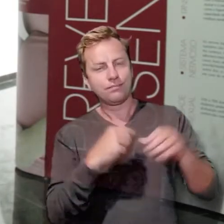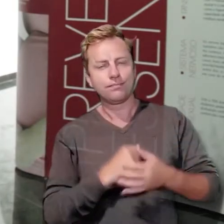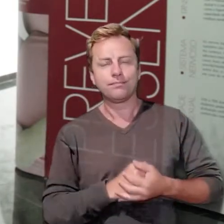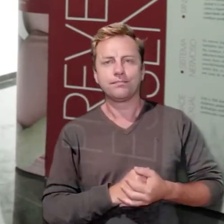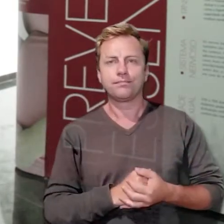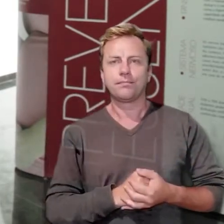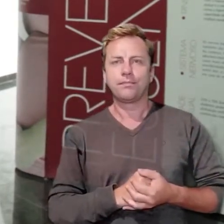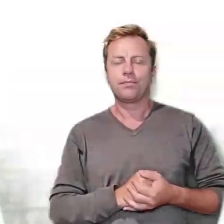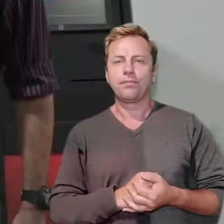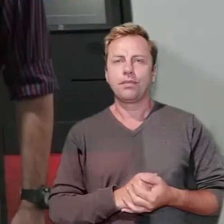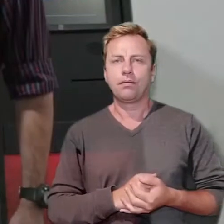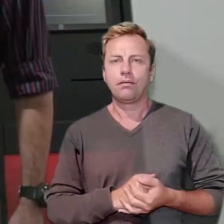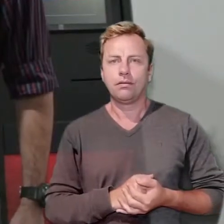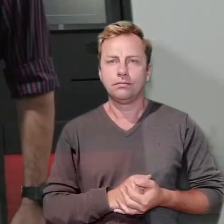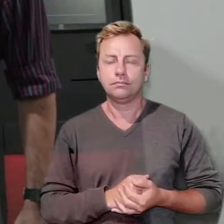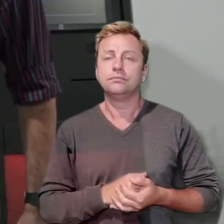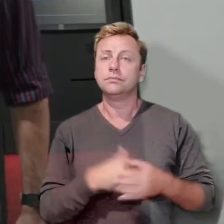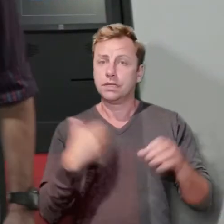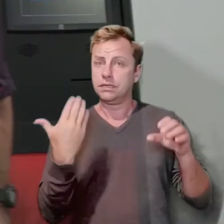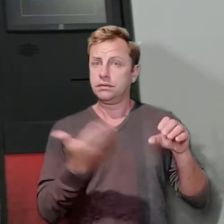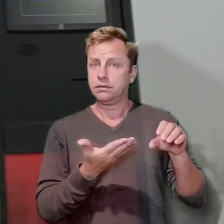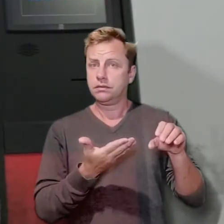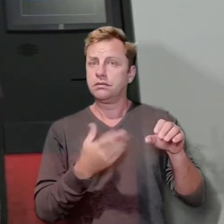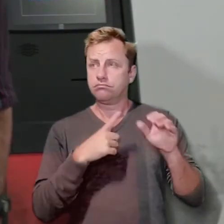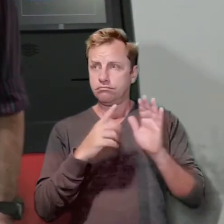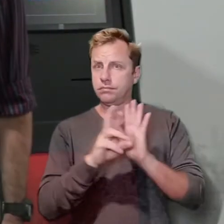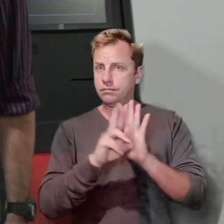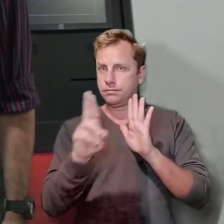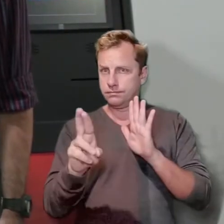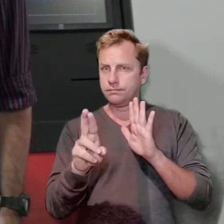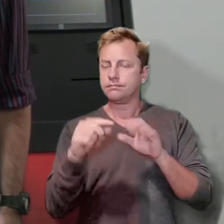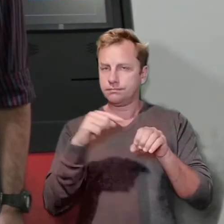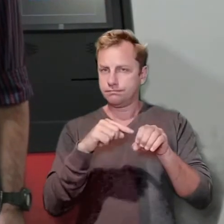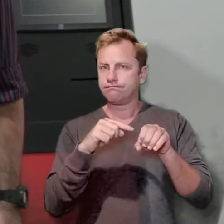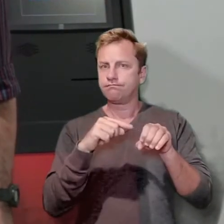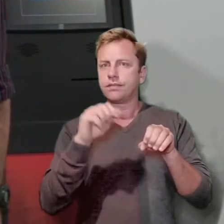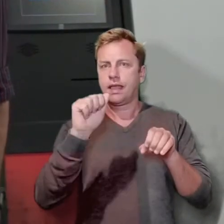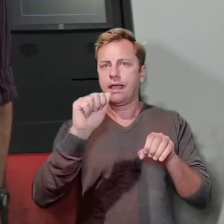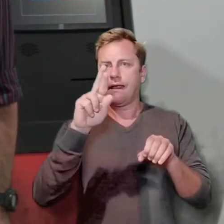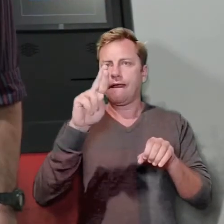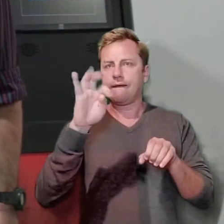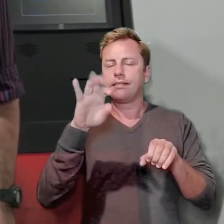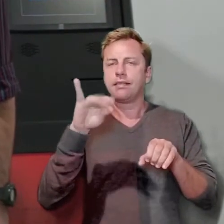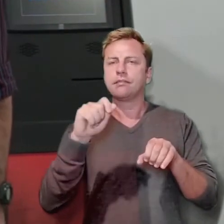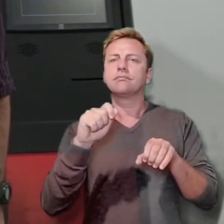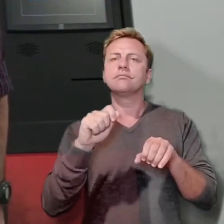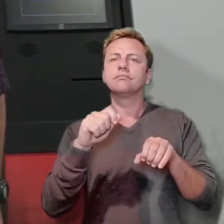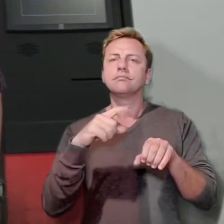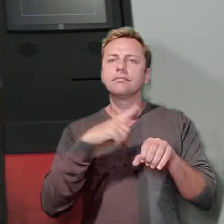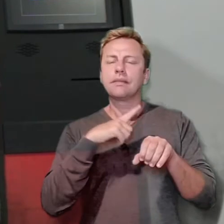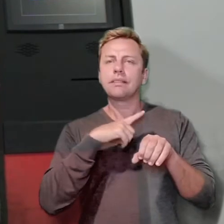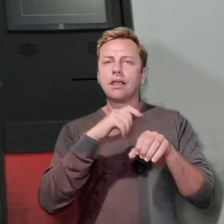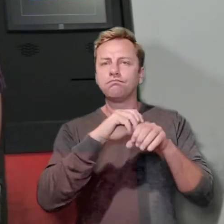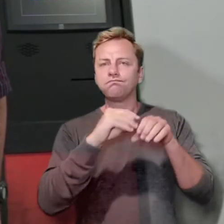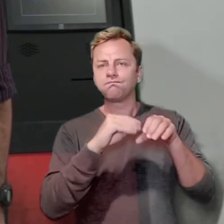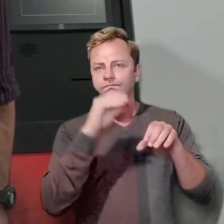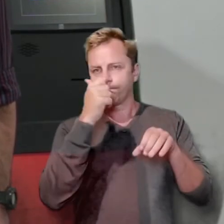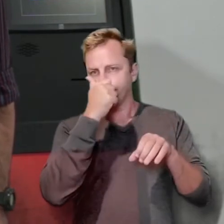ver? Então aqui nós temos aqui uma representação de uma artéria com